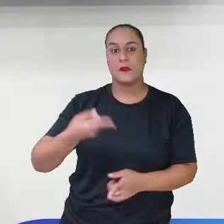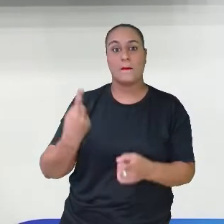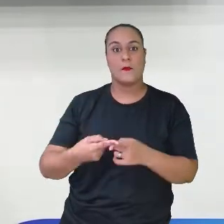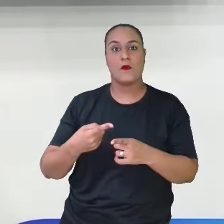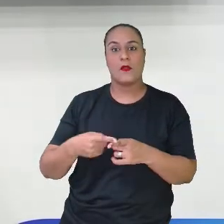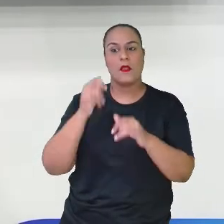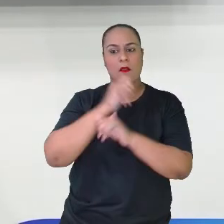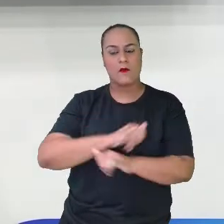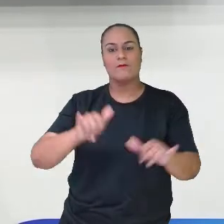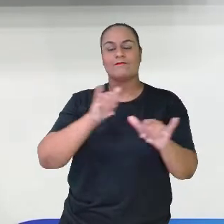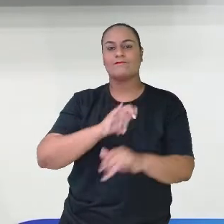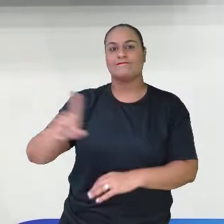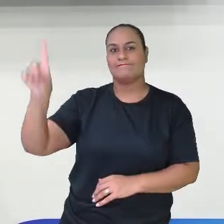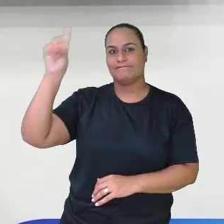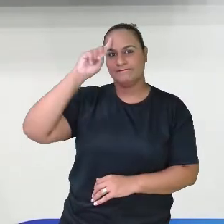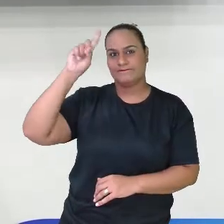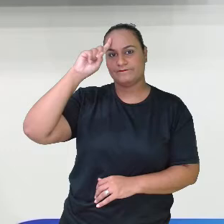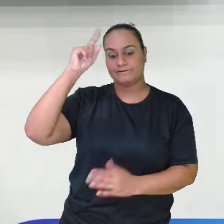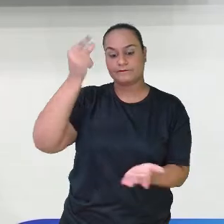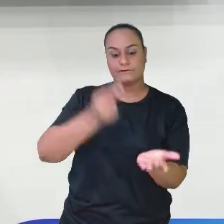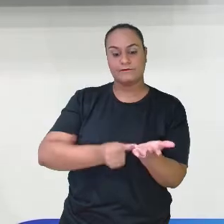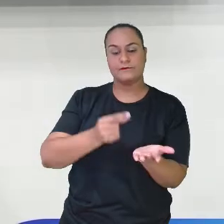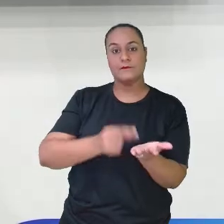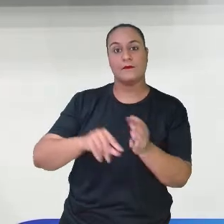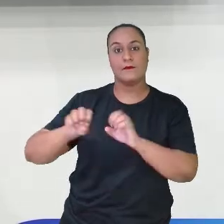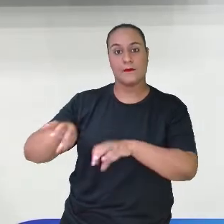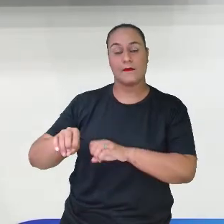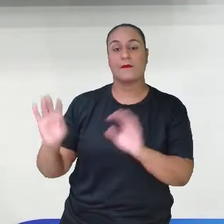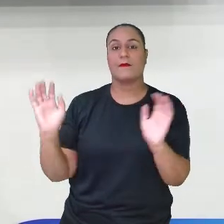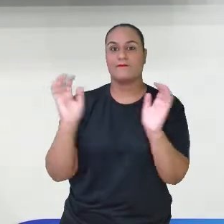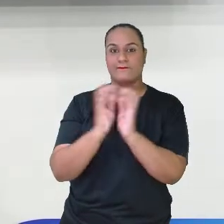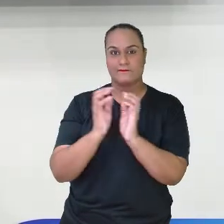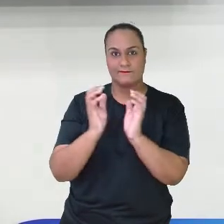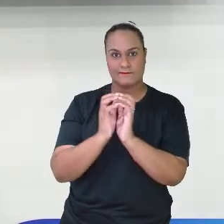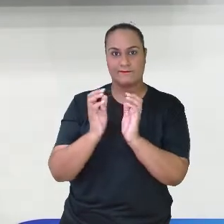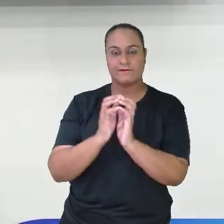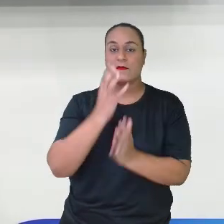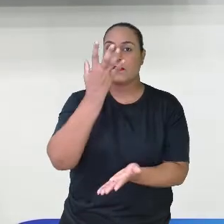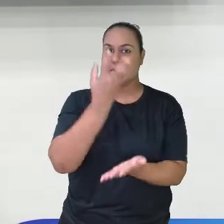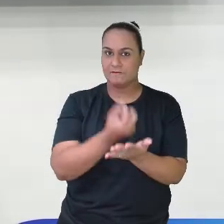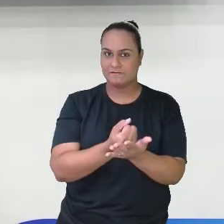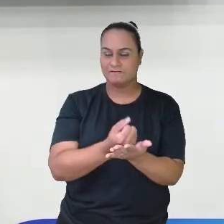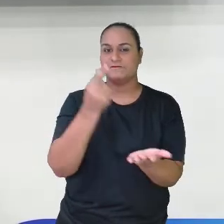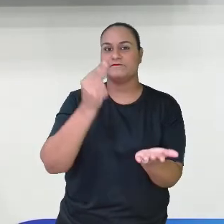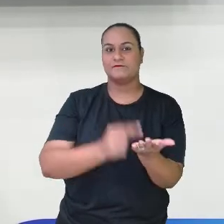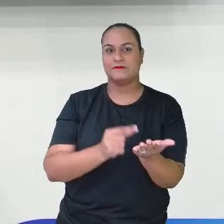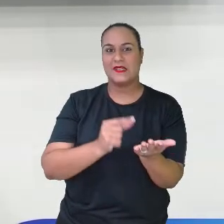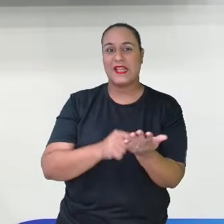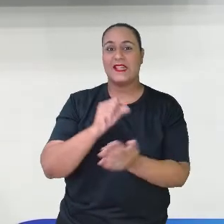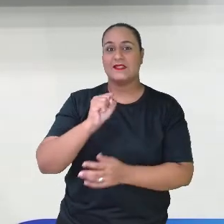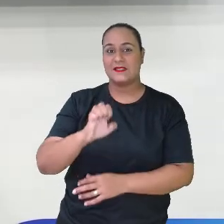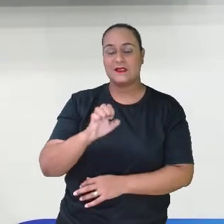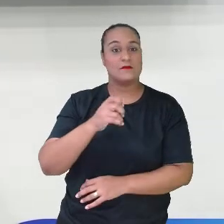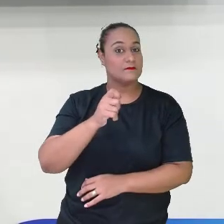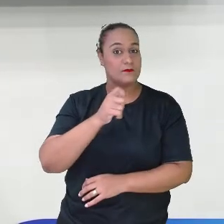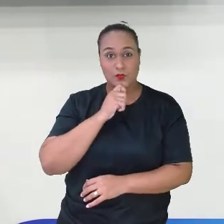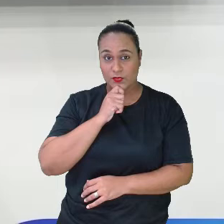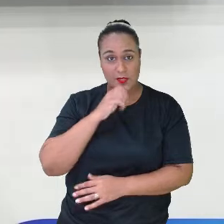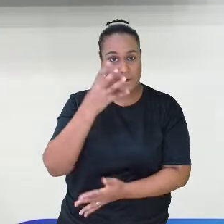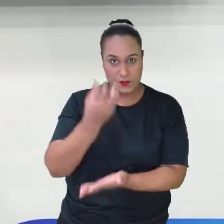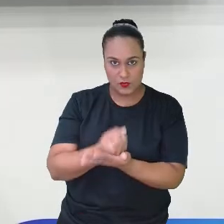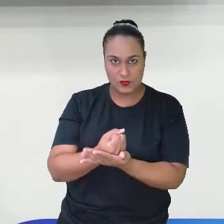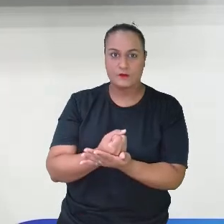dia. Aplicativo do Educa Recife. Baixa o aplicativo, quem ainda não tem,